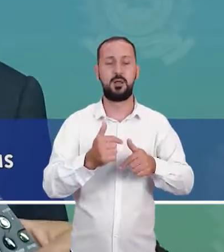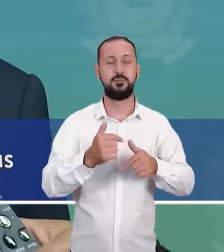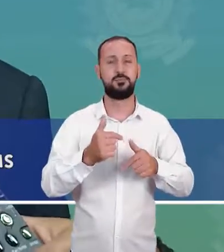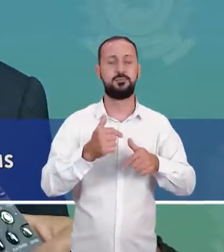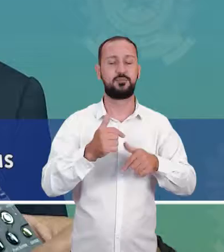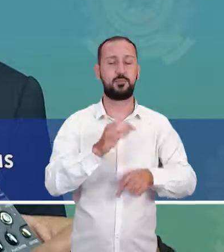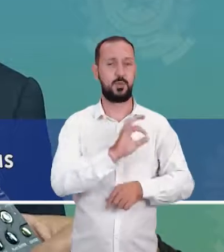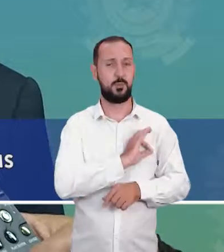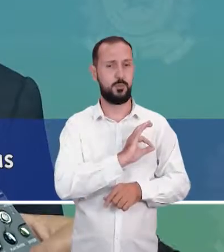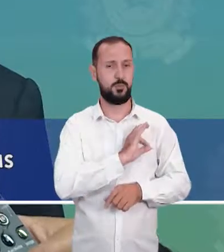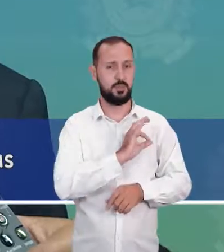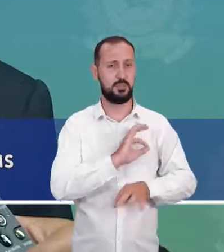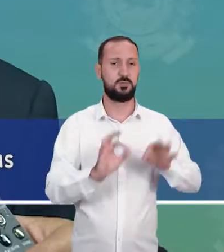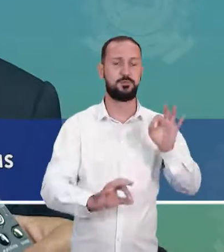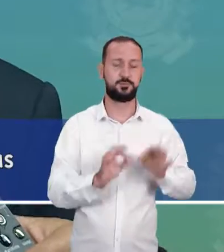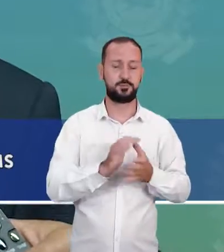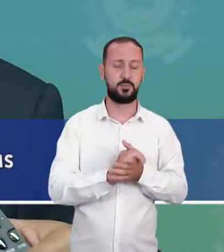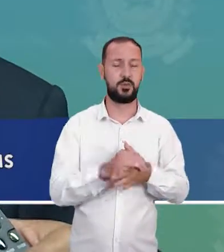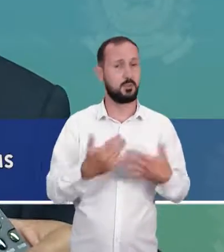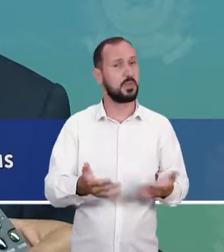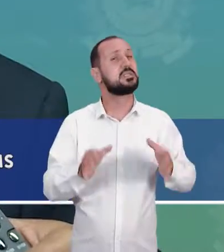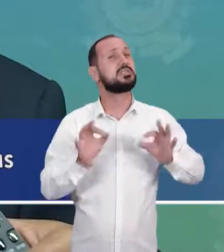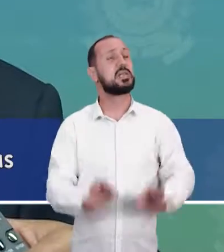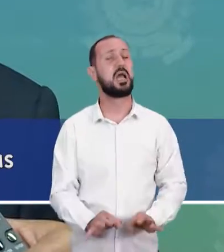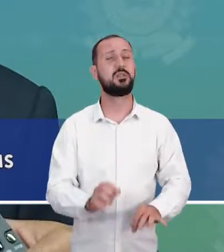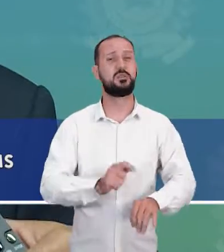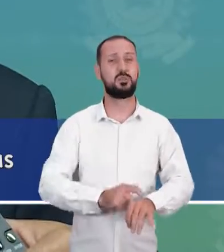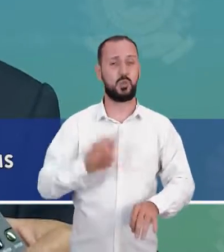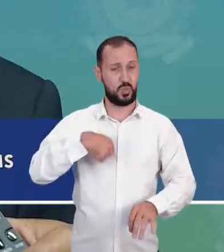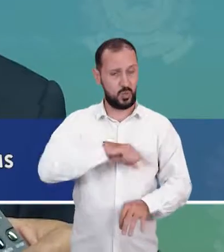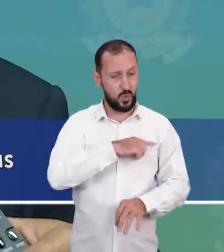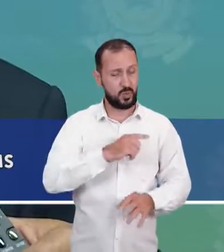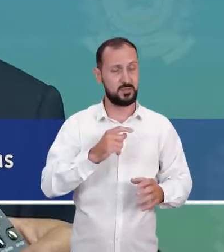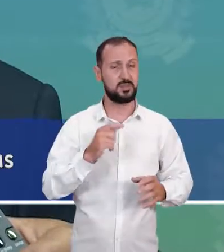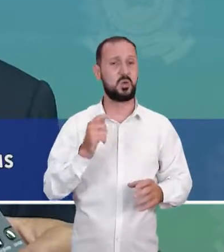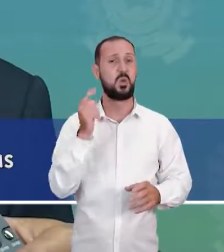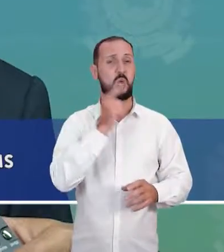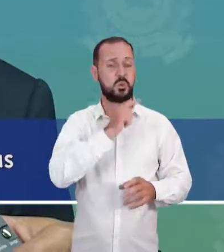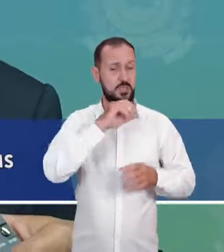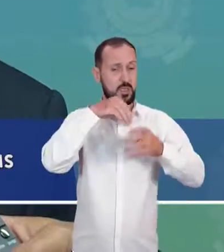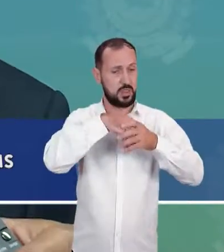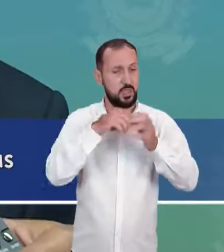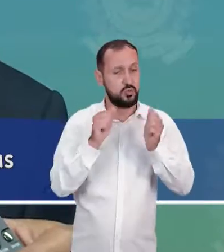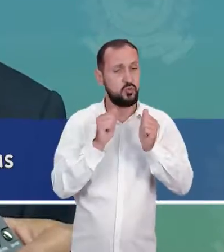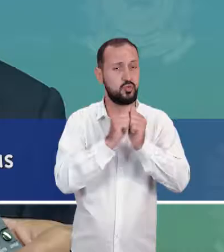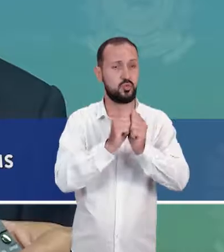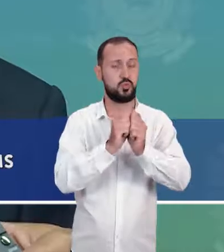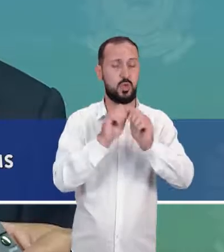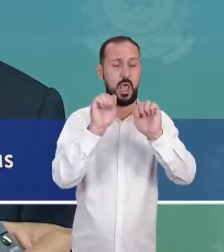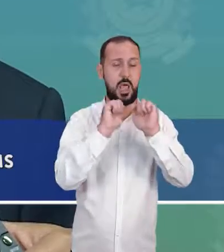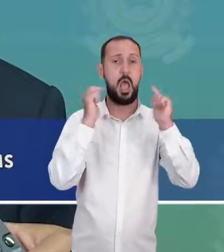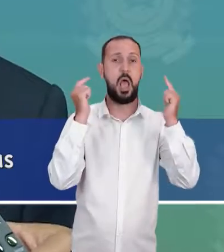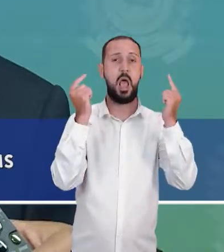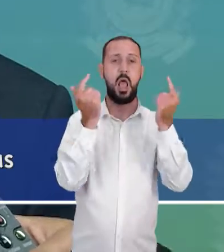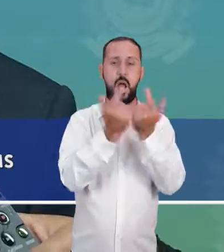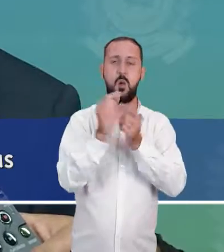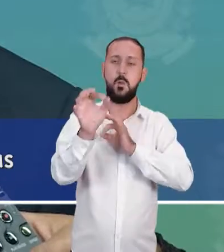trabalho da Polícia Judiciária. Nada mais justo do que nós pudéssemos, pela Assembleia